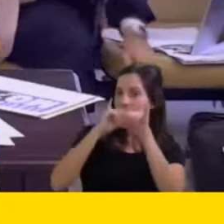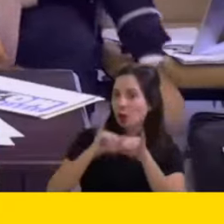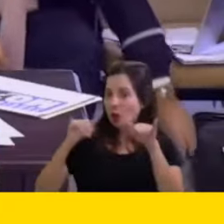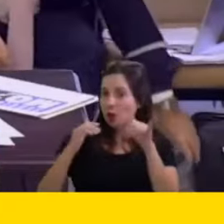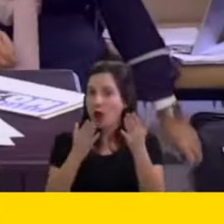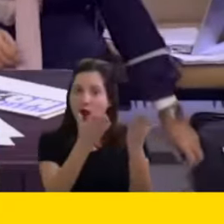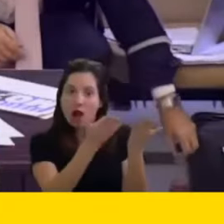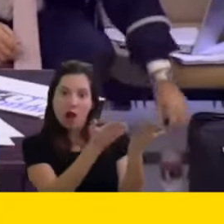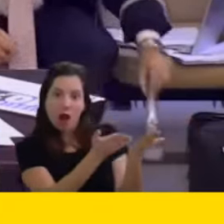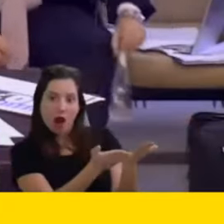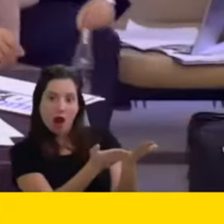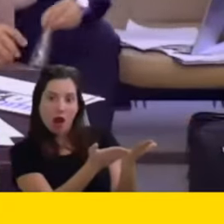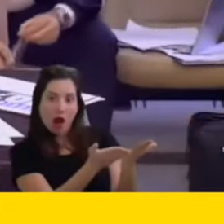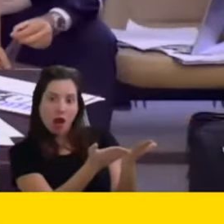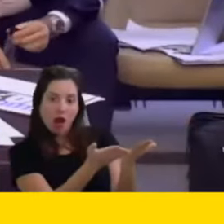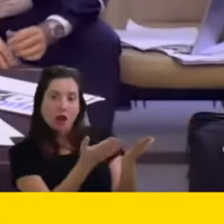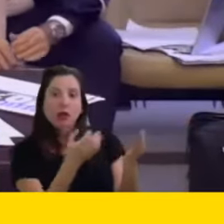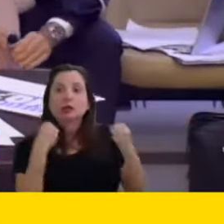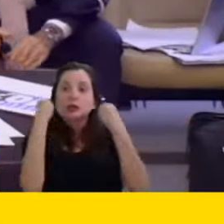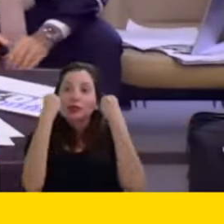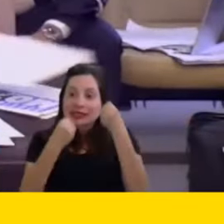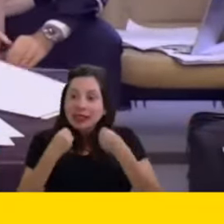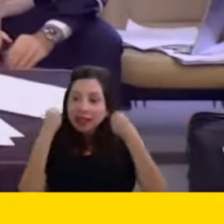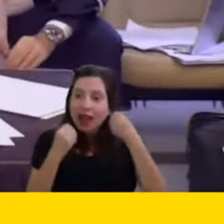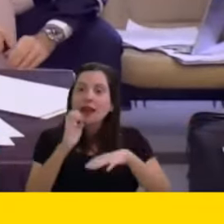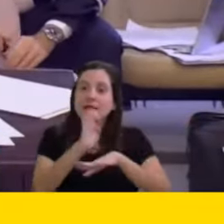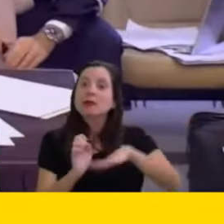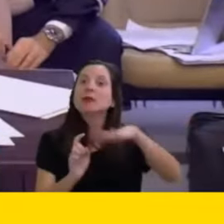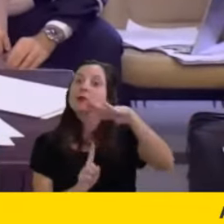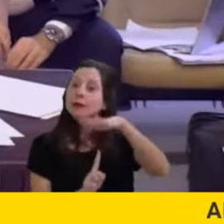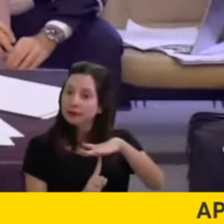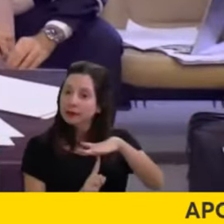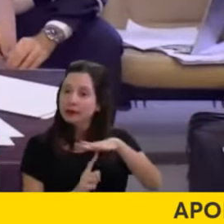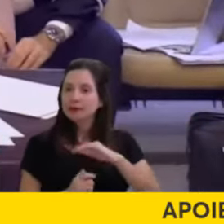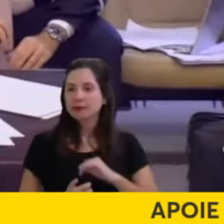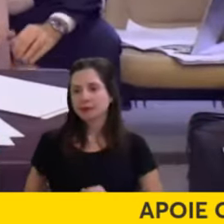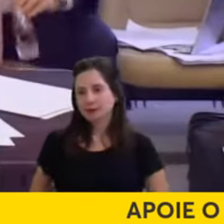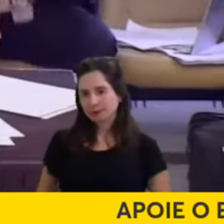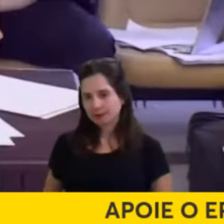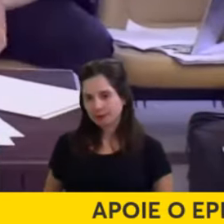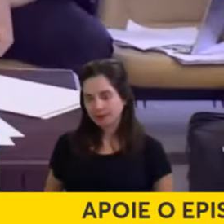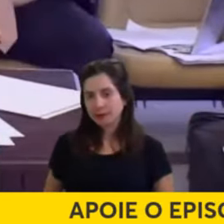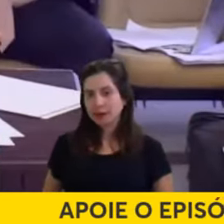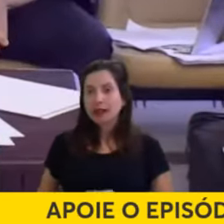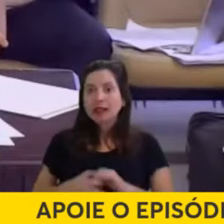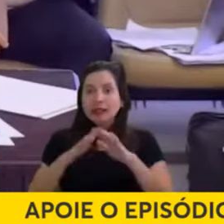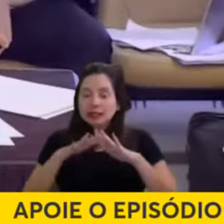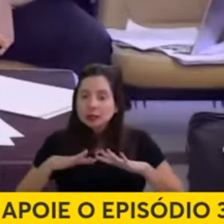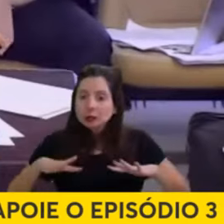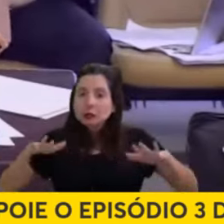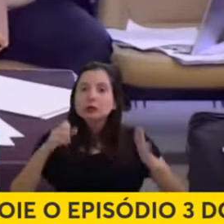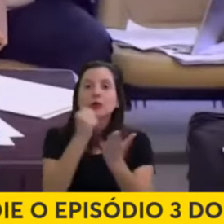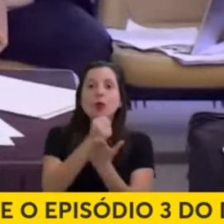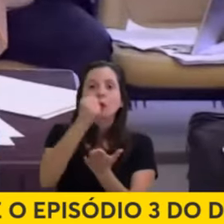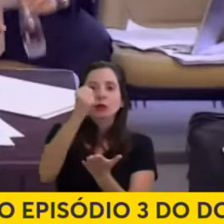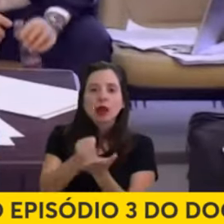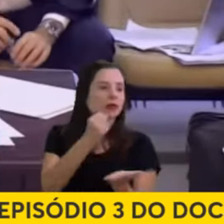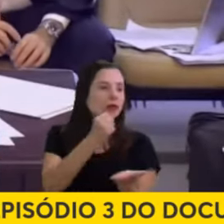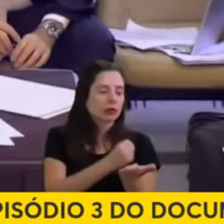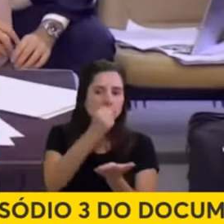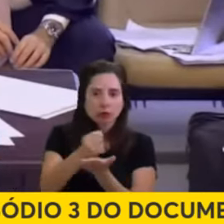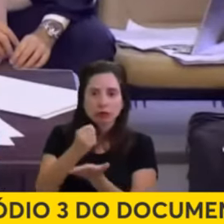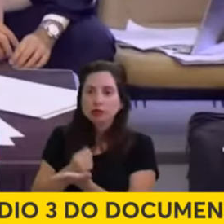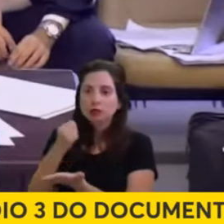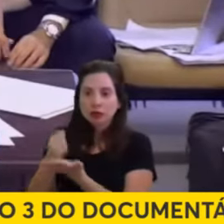candidatura ao Senado no estado do Paraná e tudo aquilo de estrutura de contratação já tinha sido feito antes